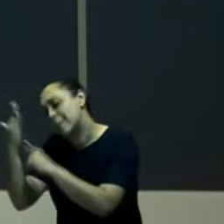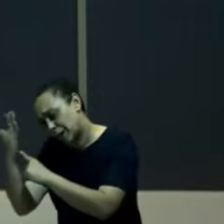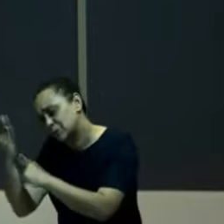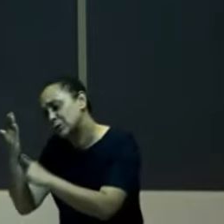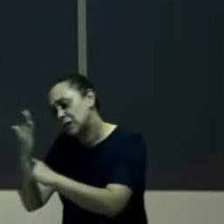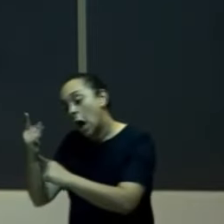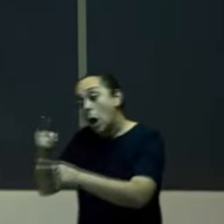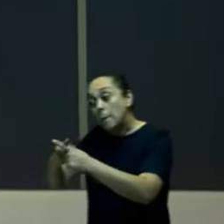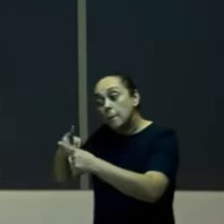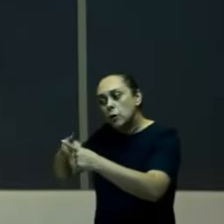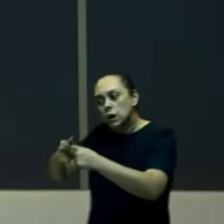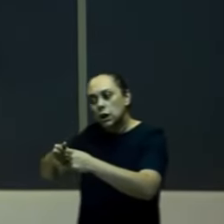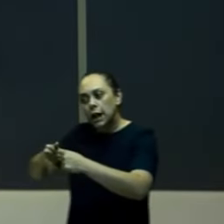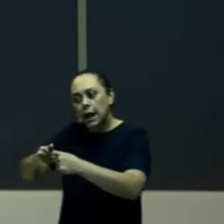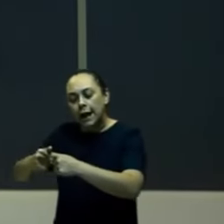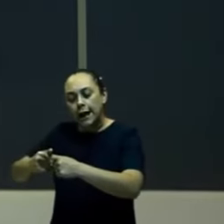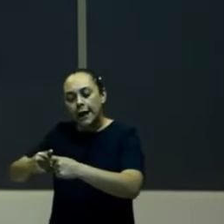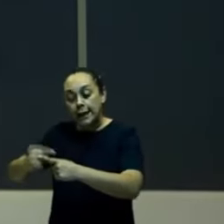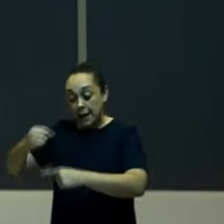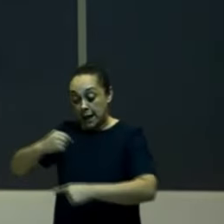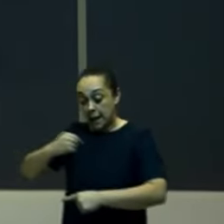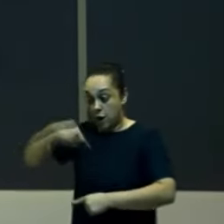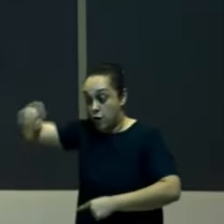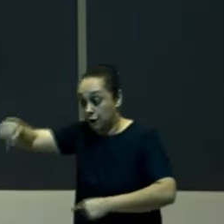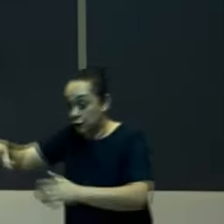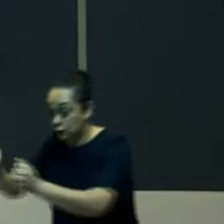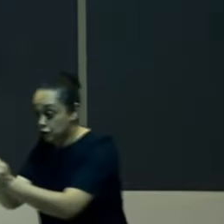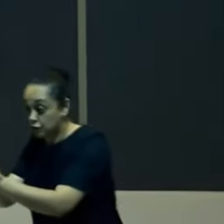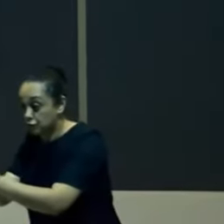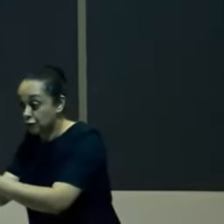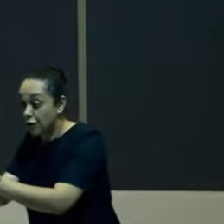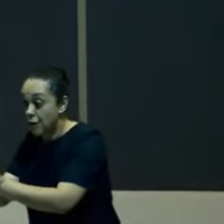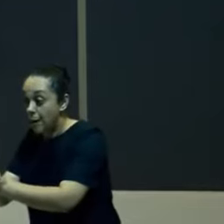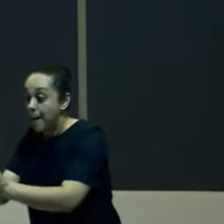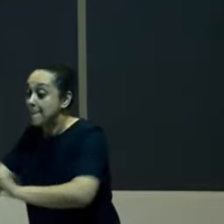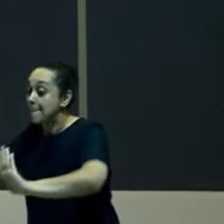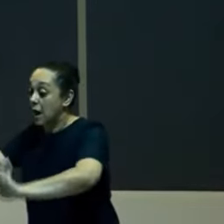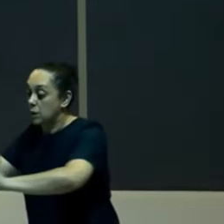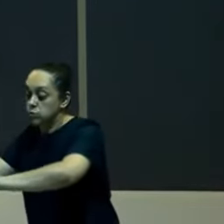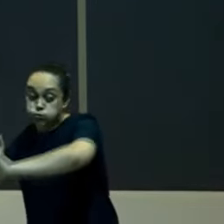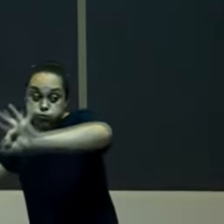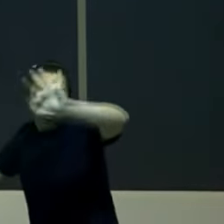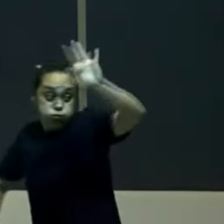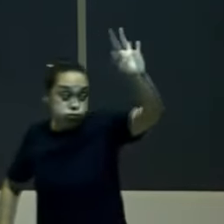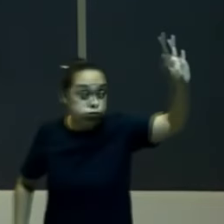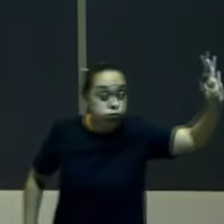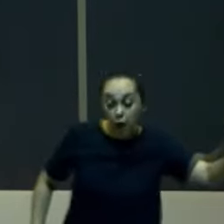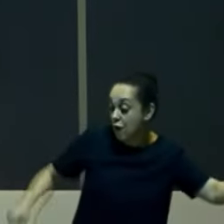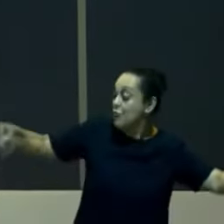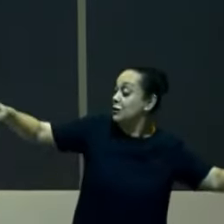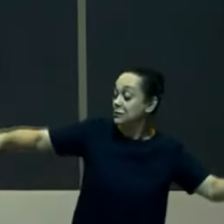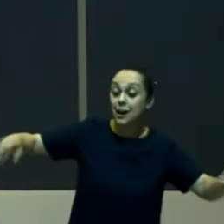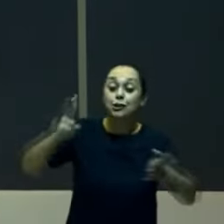eu parti da Macedônia, vocês têm me sustentado. Vocês entenderam essa questão